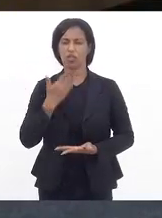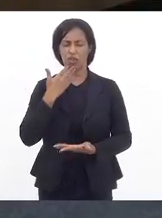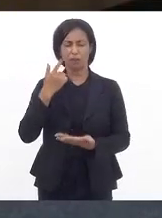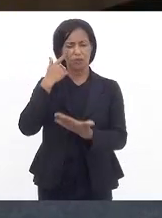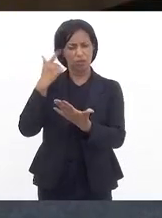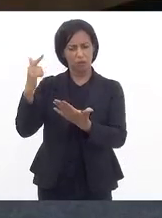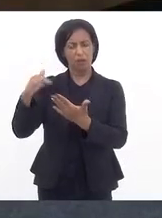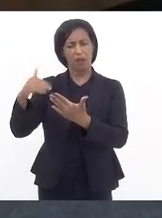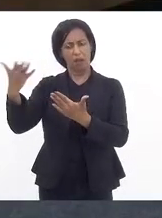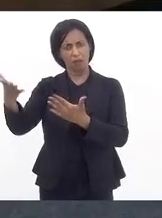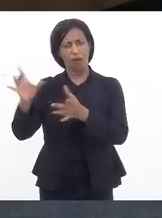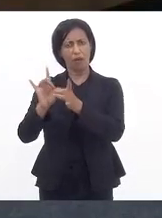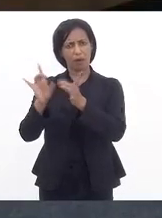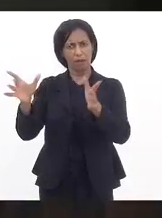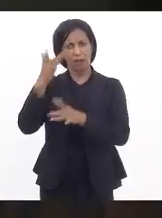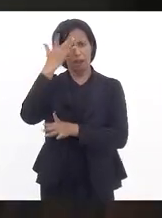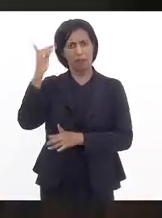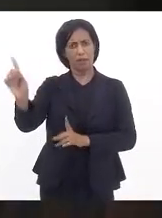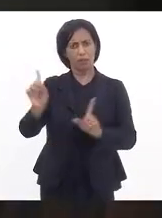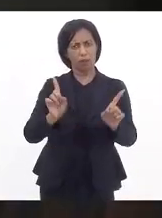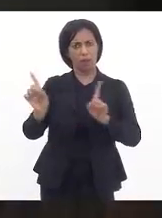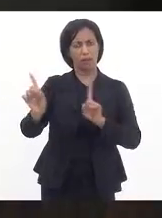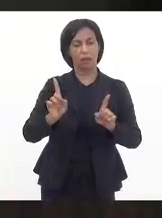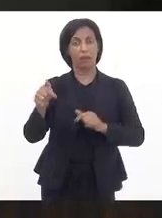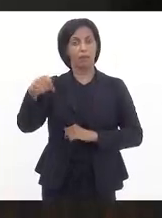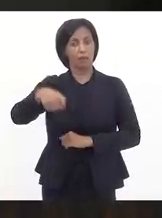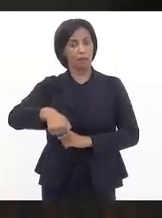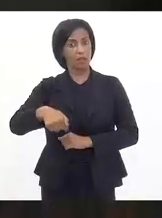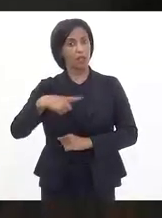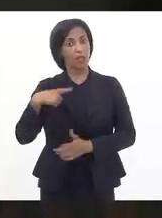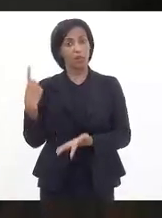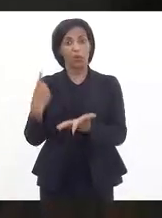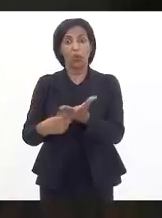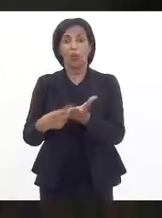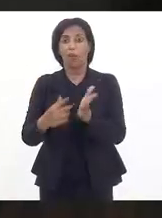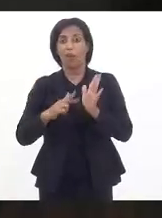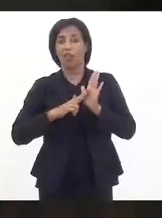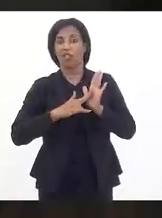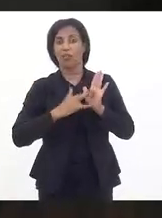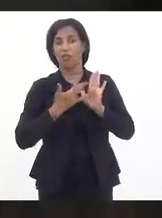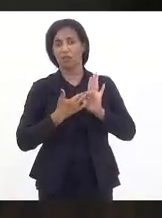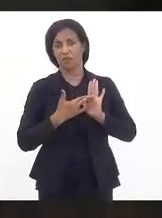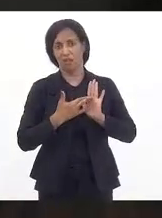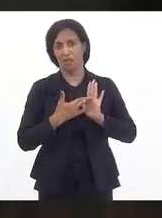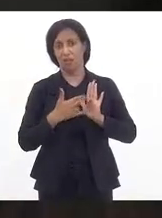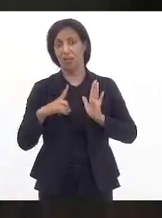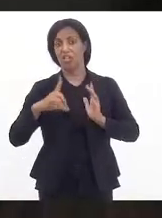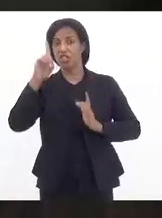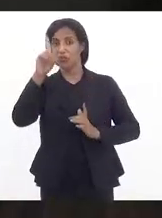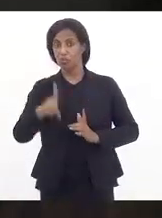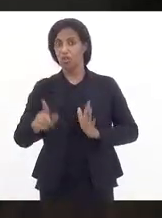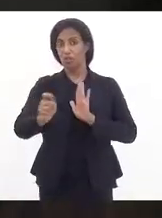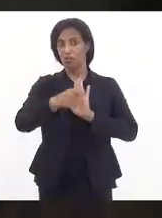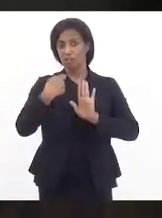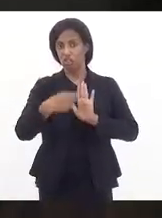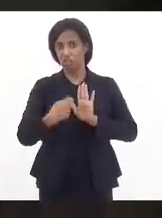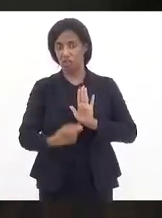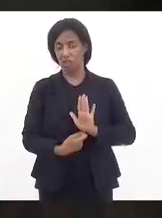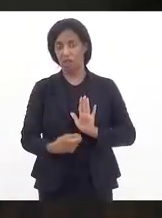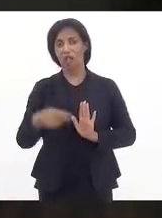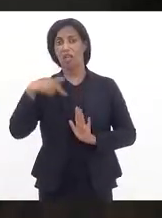para autorizar o pessoal entrar mas aqui eu tenho cumprir o Regimento enquanto presidente Você tem o direito de se inscrever